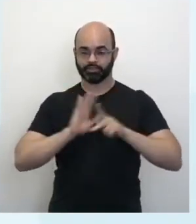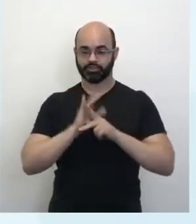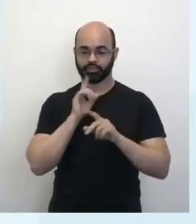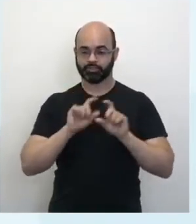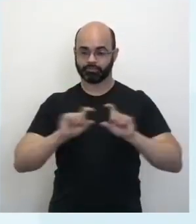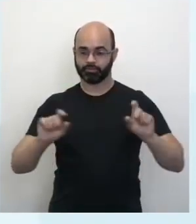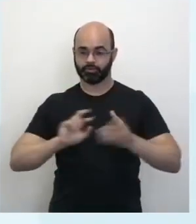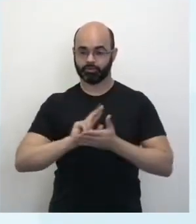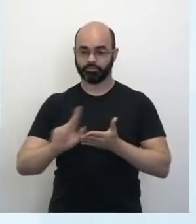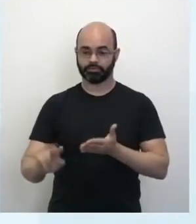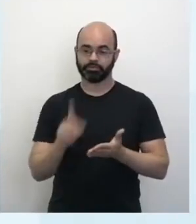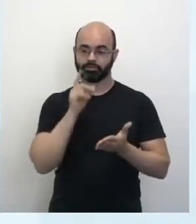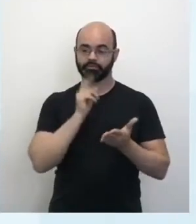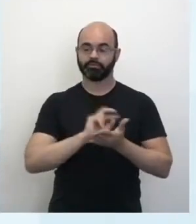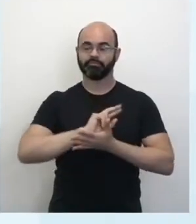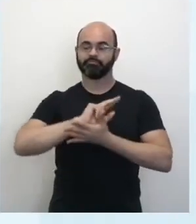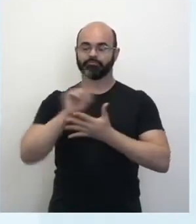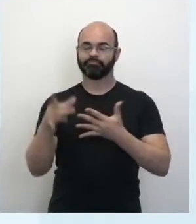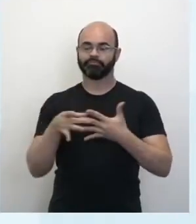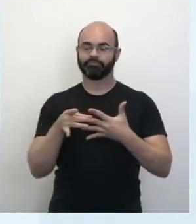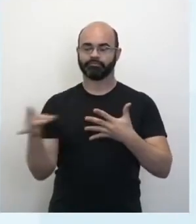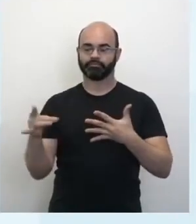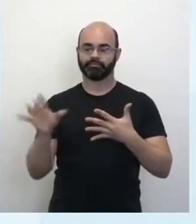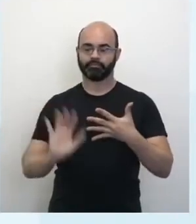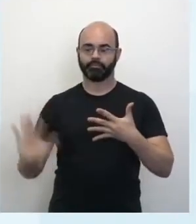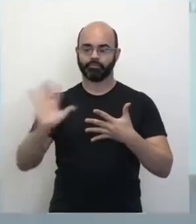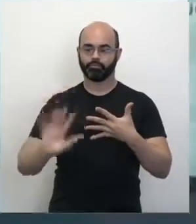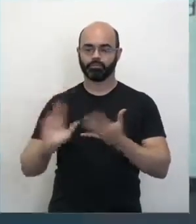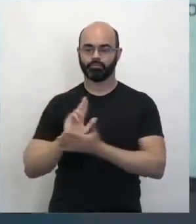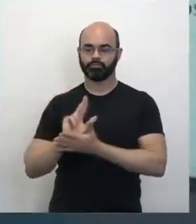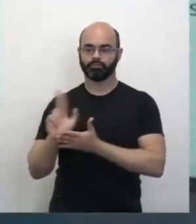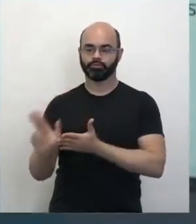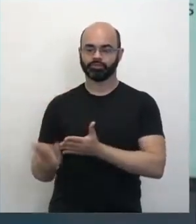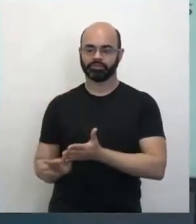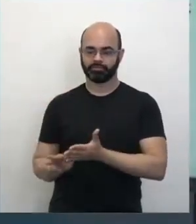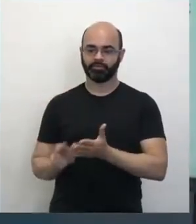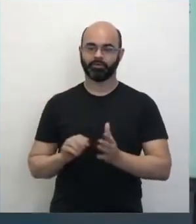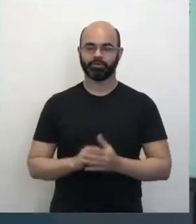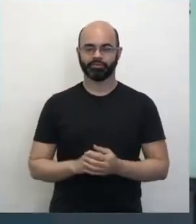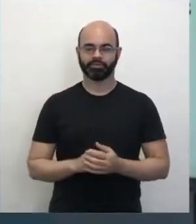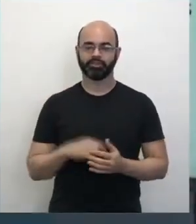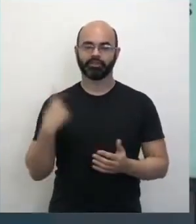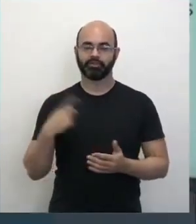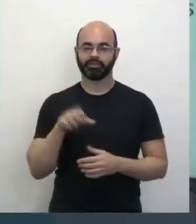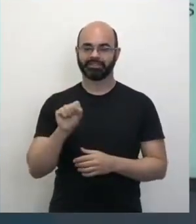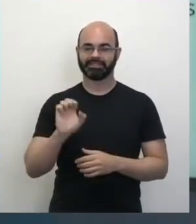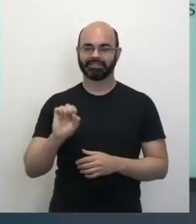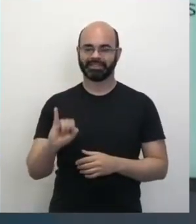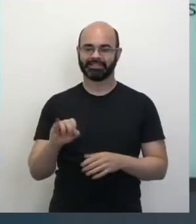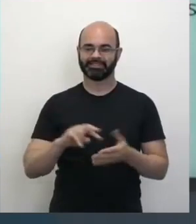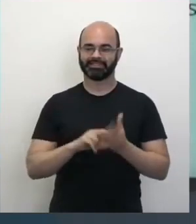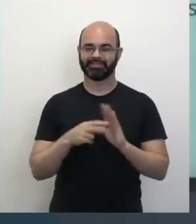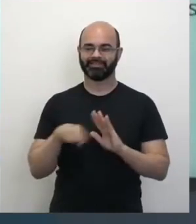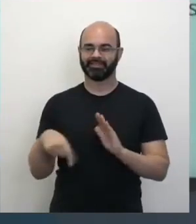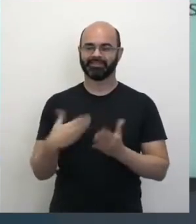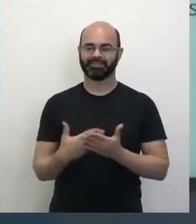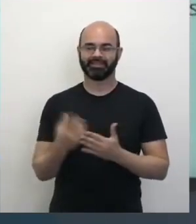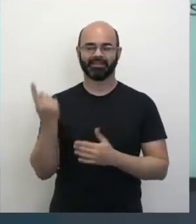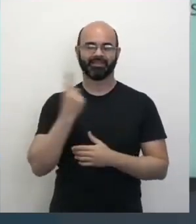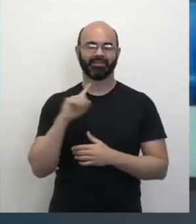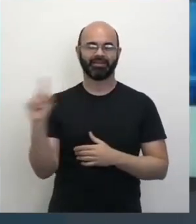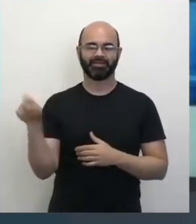textuais. Nós estamos na semana de estudos intensivos, é a nossa SEI, a última aula deste